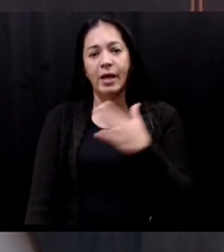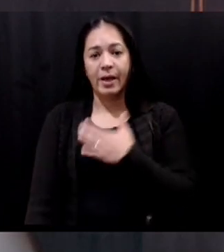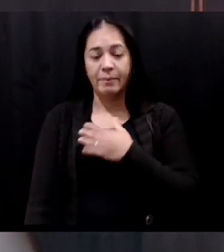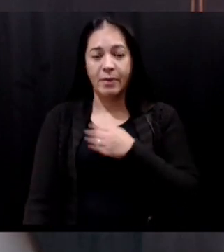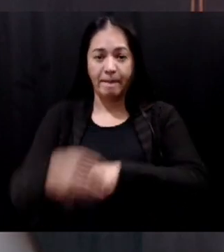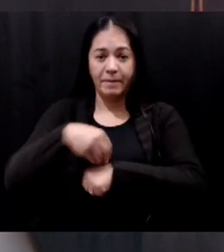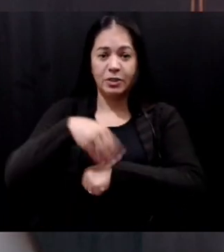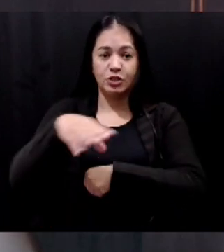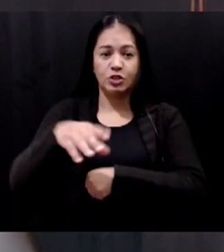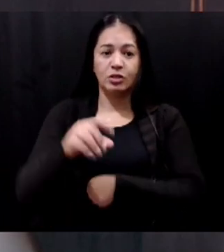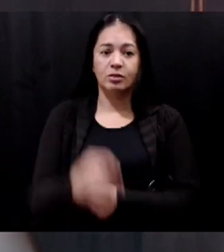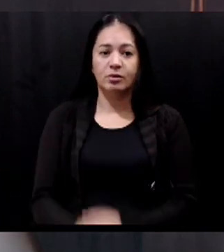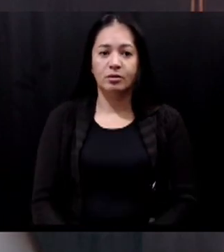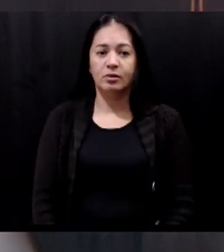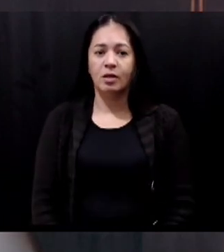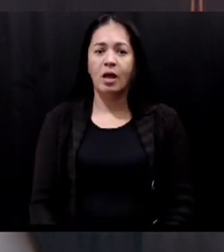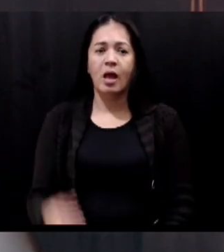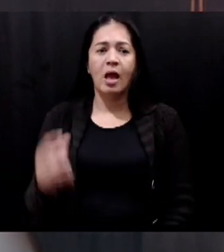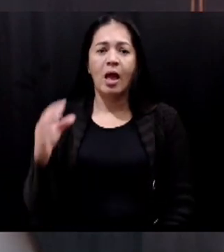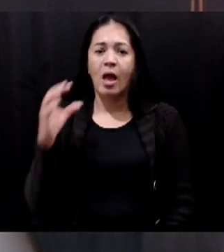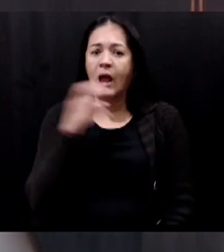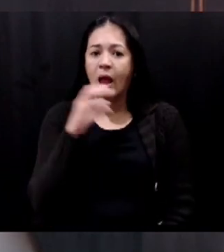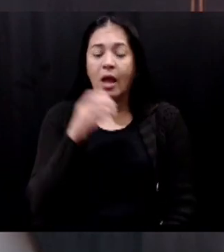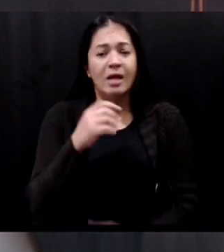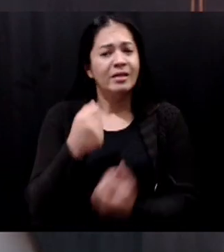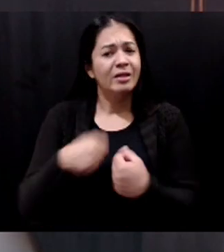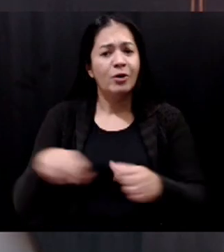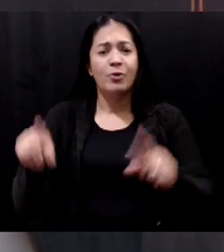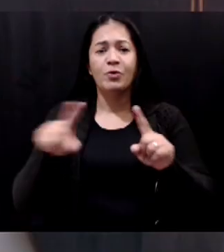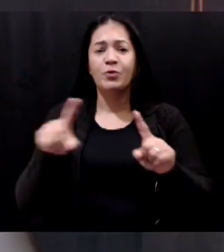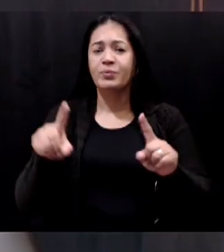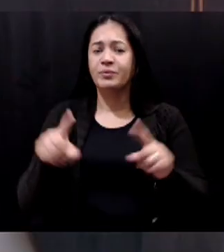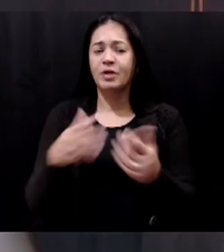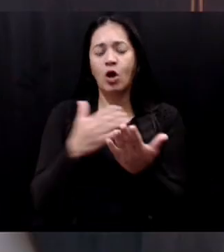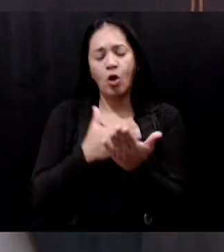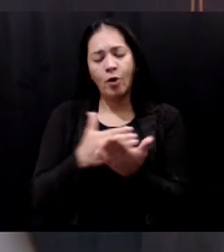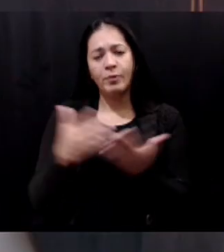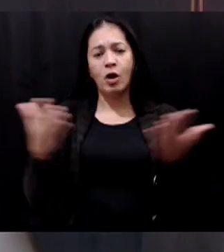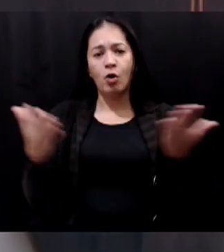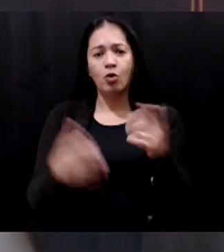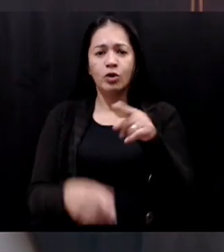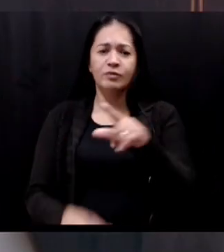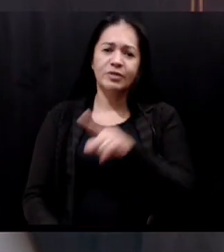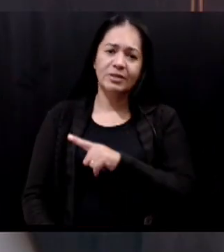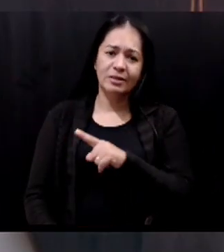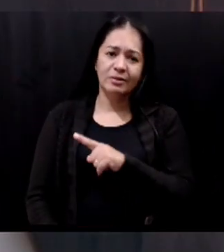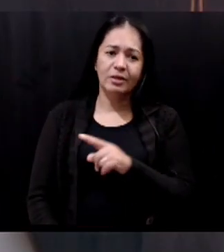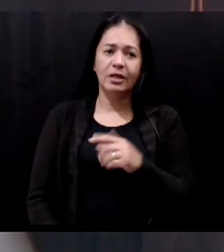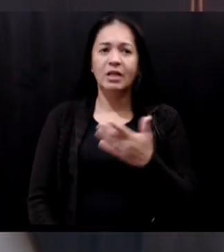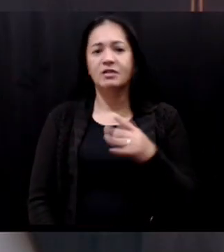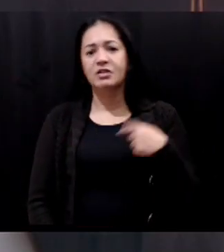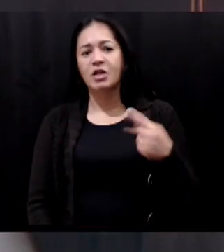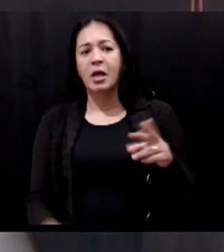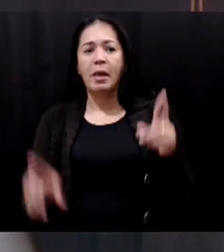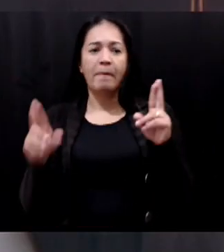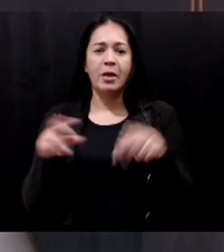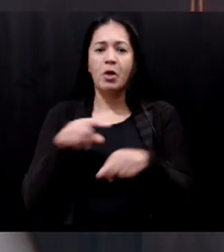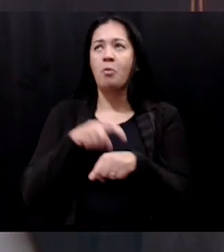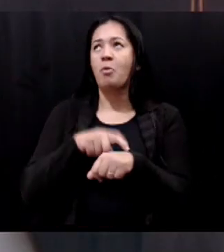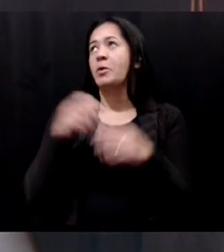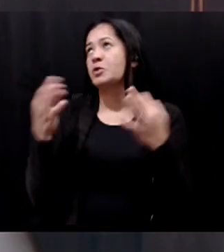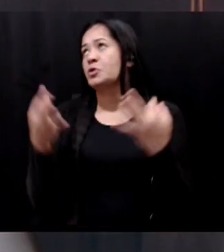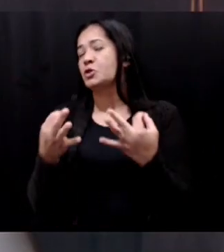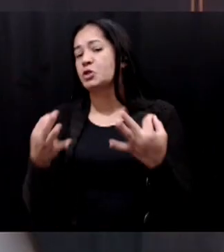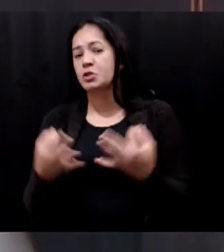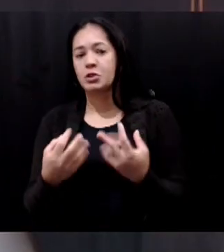tenha pressa e comece hoje com o que você tem. Então, muitas vezes a gente fica esperando o momento perfeito,